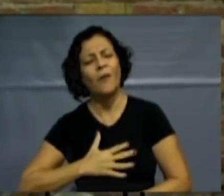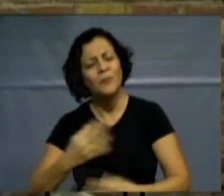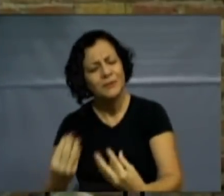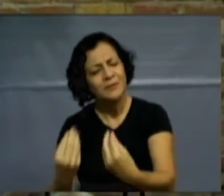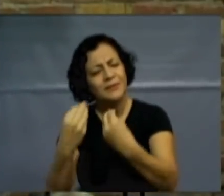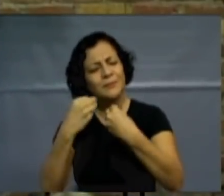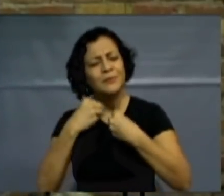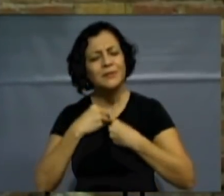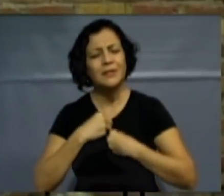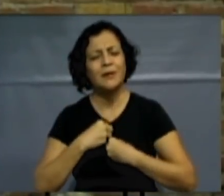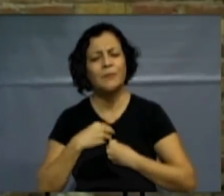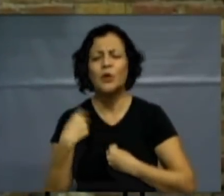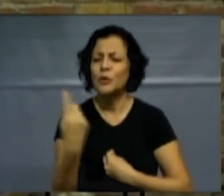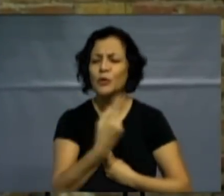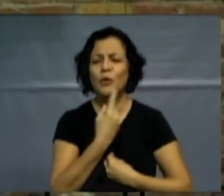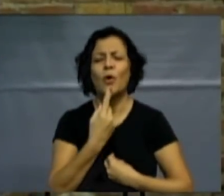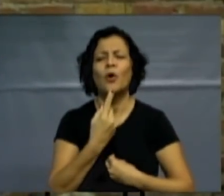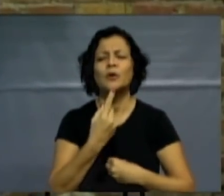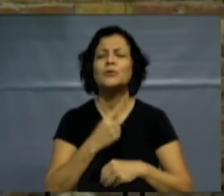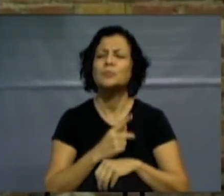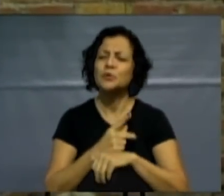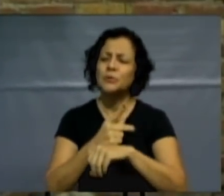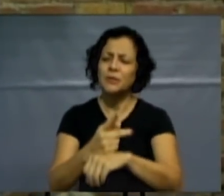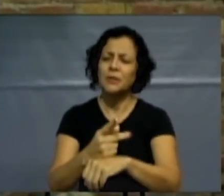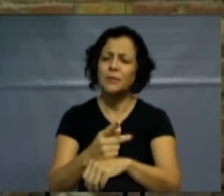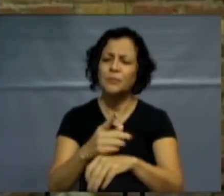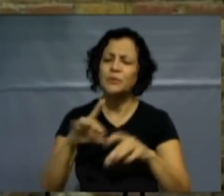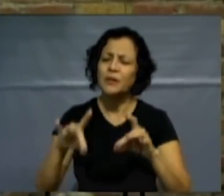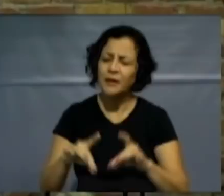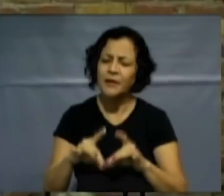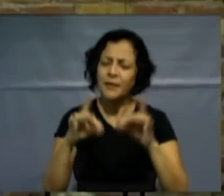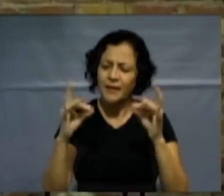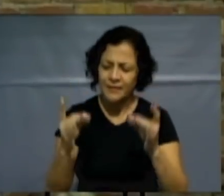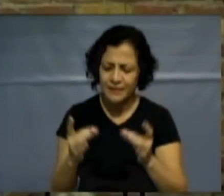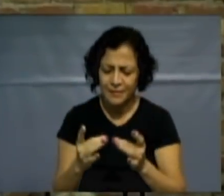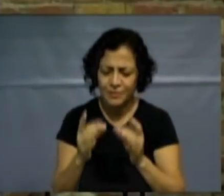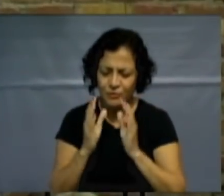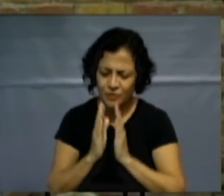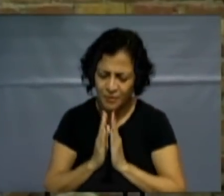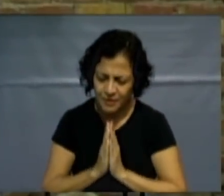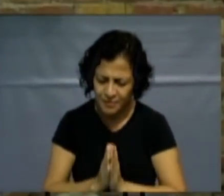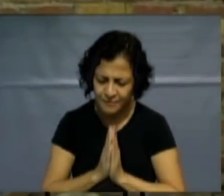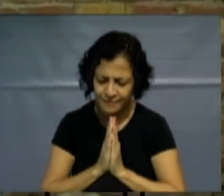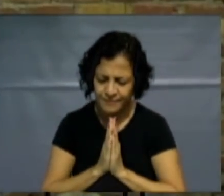viemos aqui buscar. Que assim seja, graças a Deus.